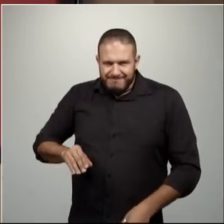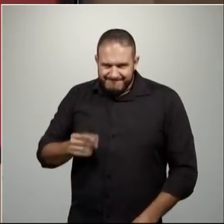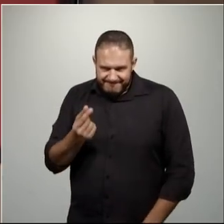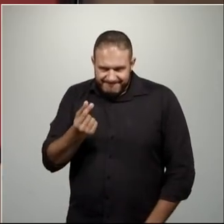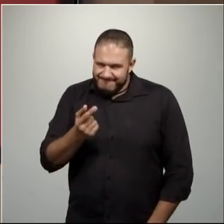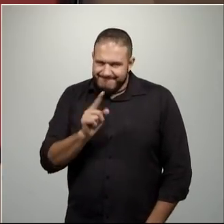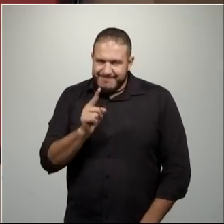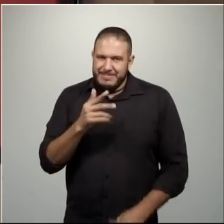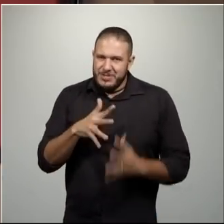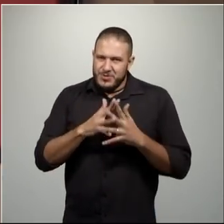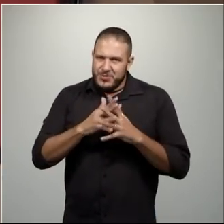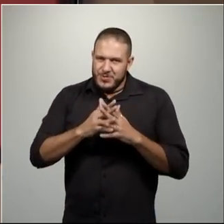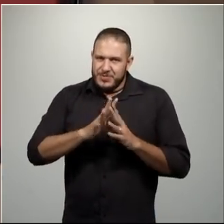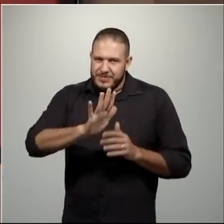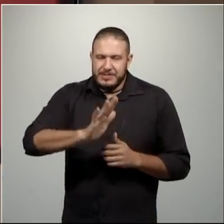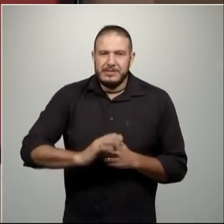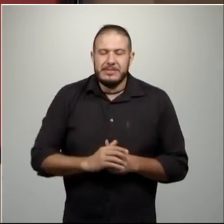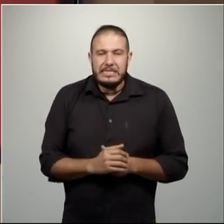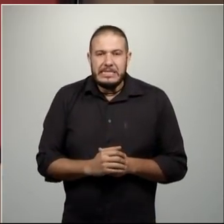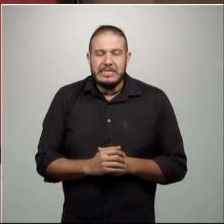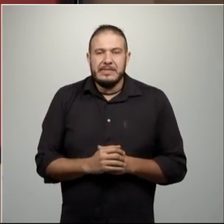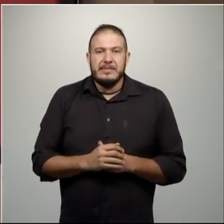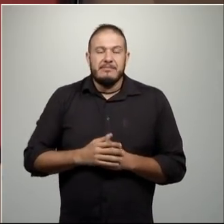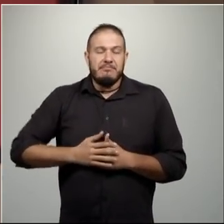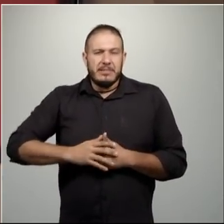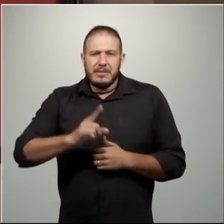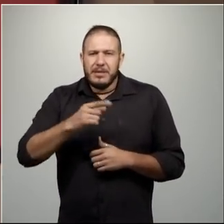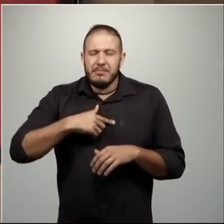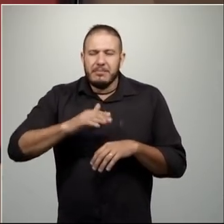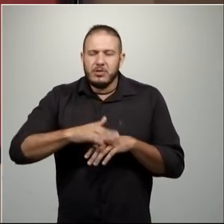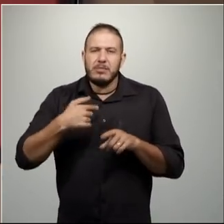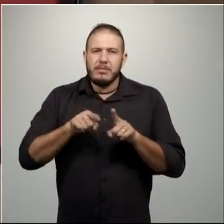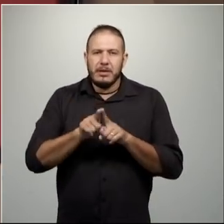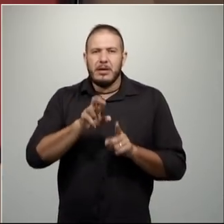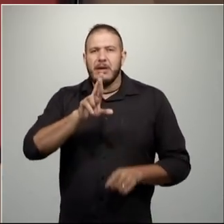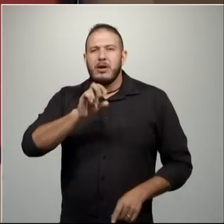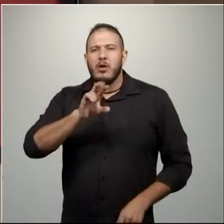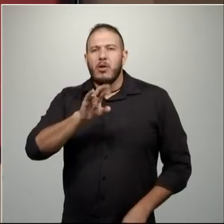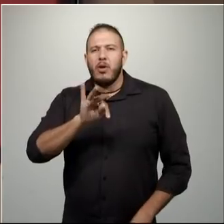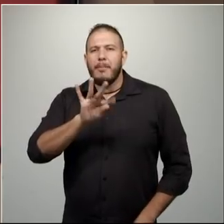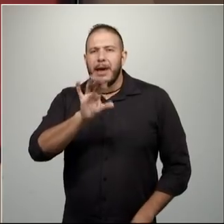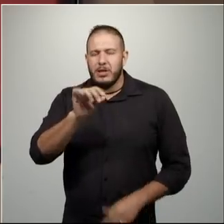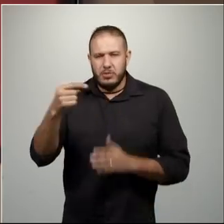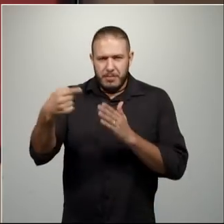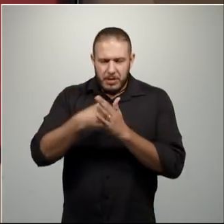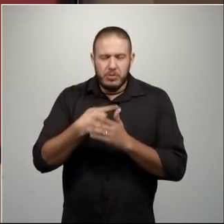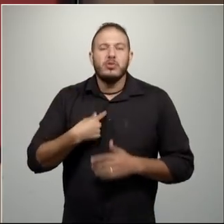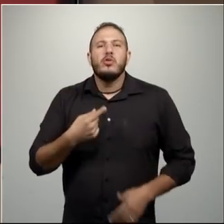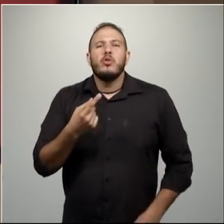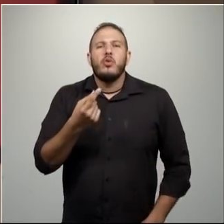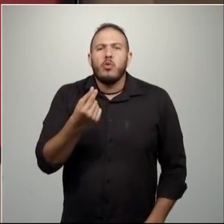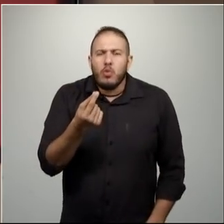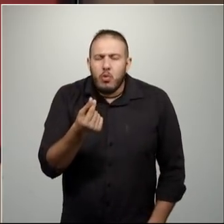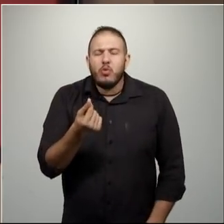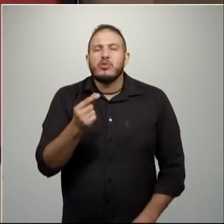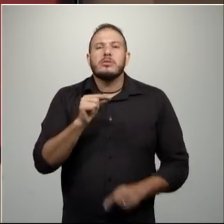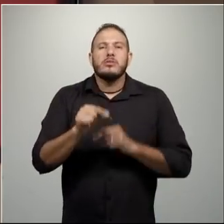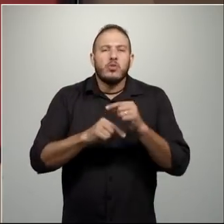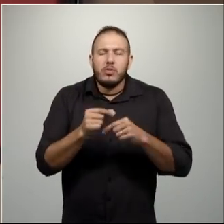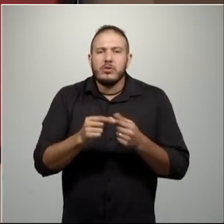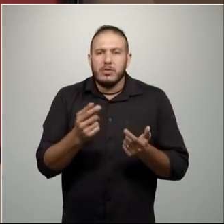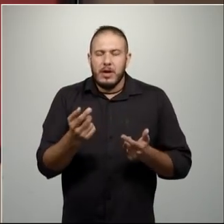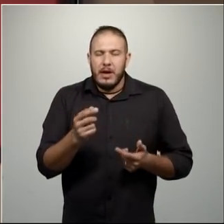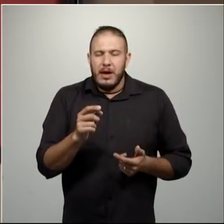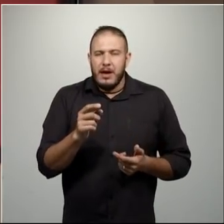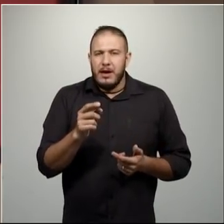mais complexo e mais uma roberto de sousa pergunta os custos colaterais referem-se a quanto regra